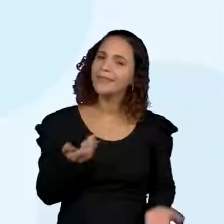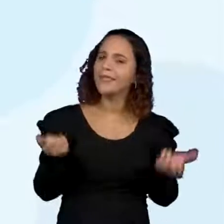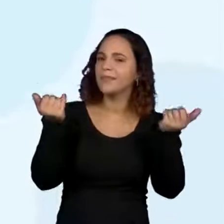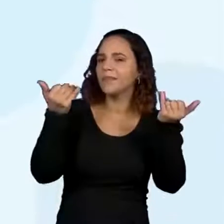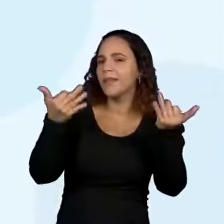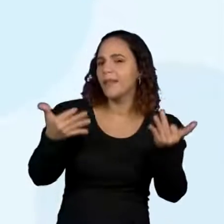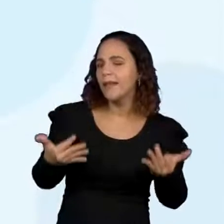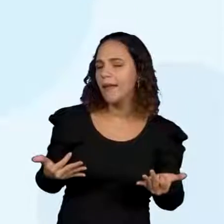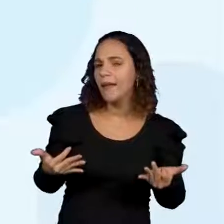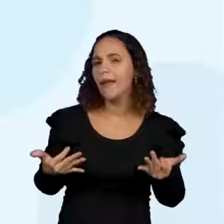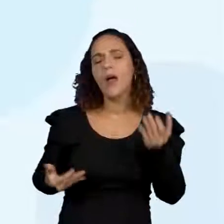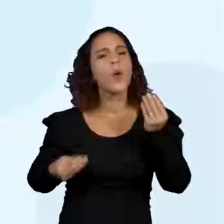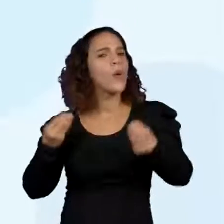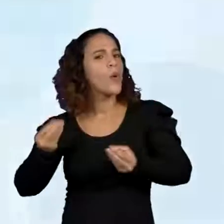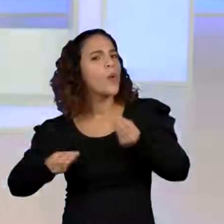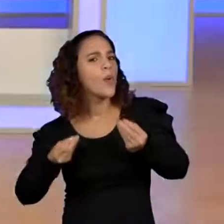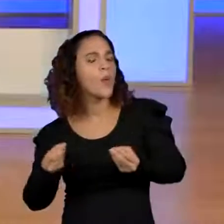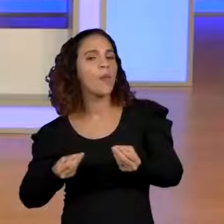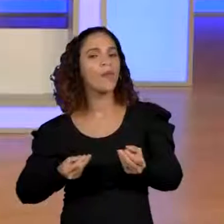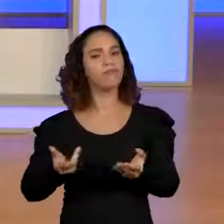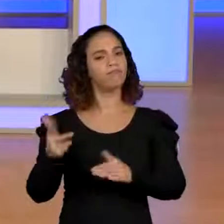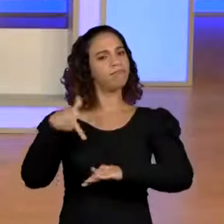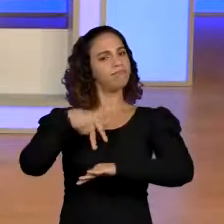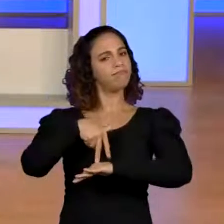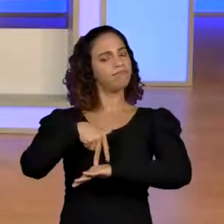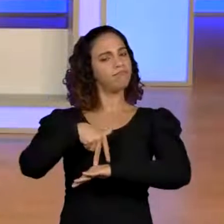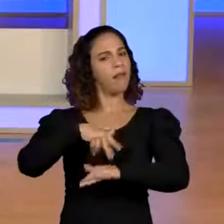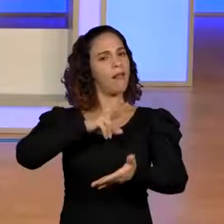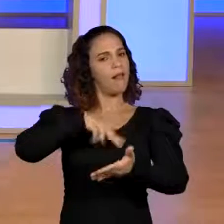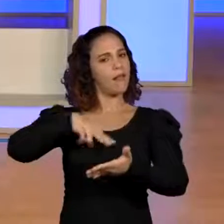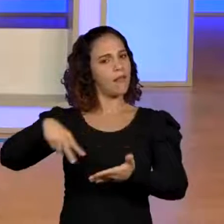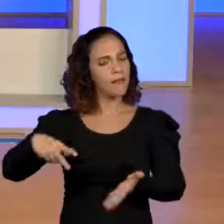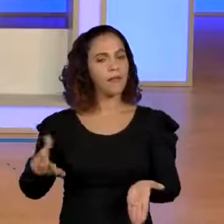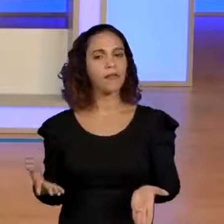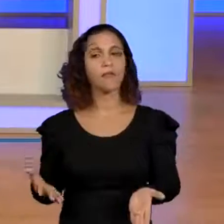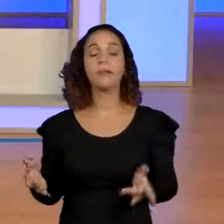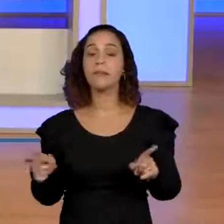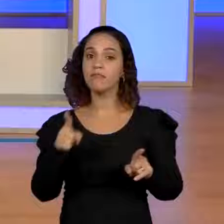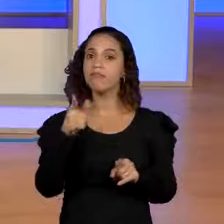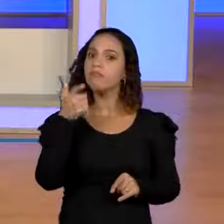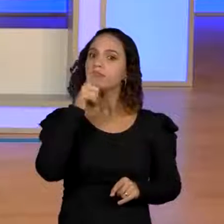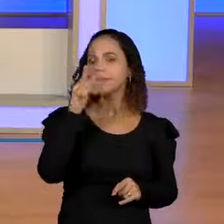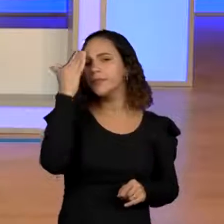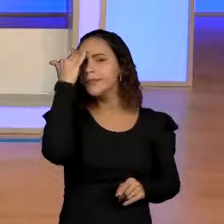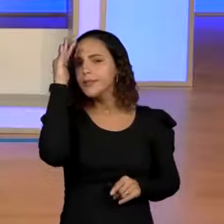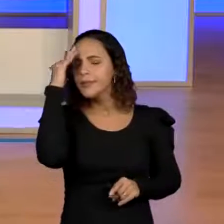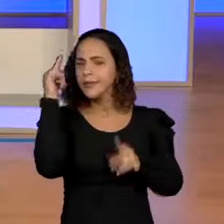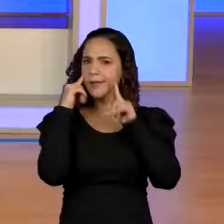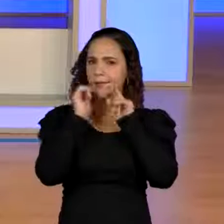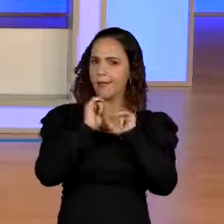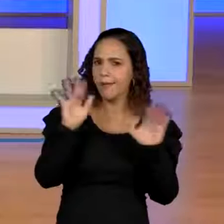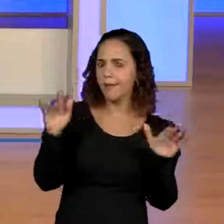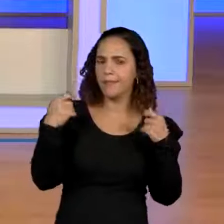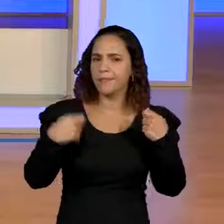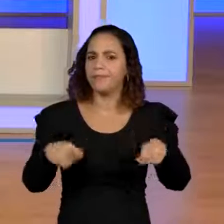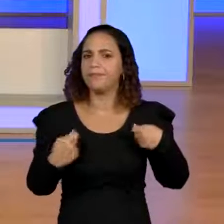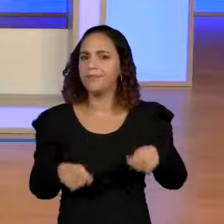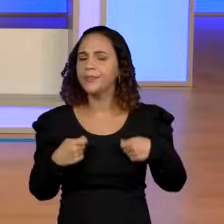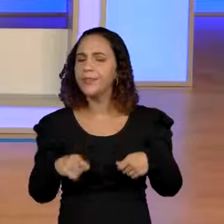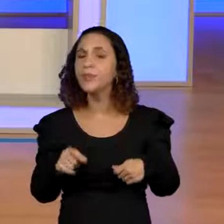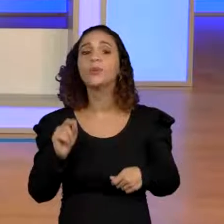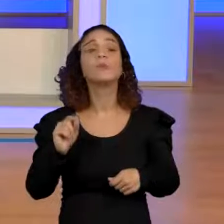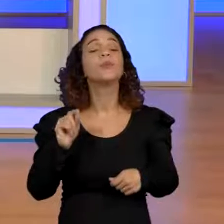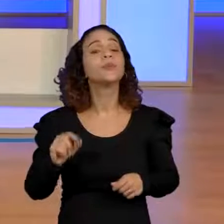pouco mais de como fazer uma leitura de voz alta, entendeu aí que para fazer uma leitura bem feita, eu preciso fazer o